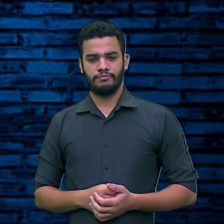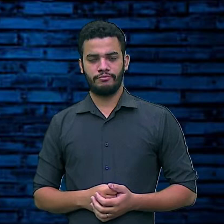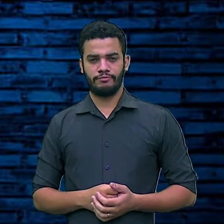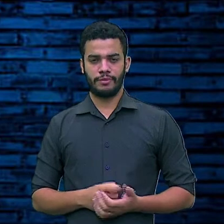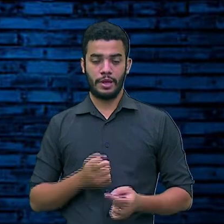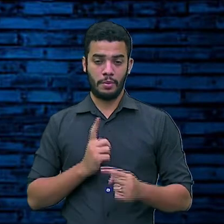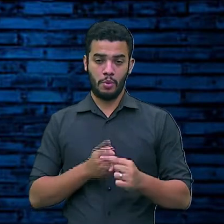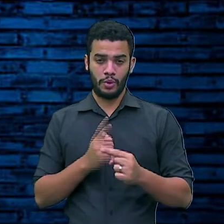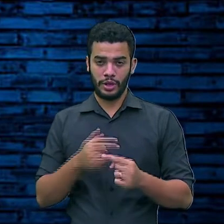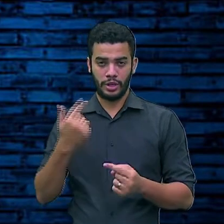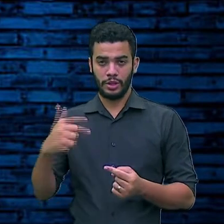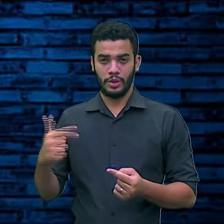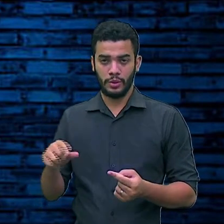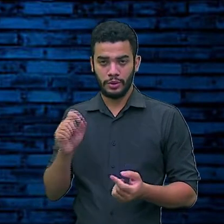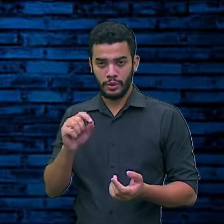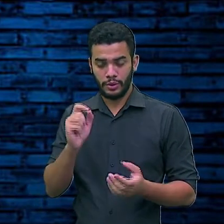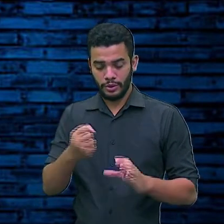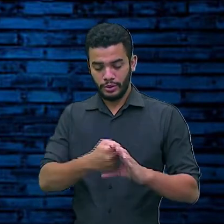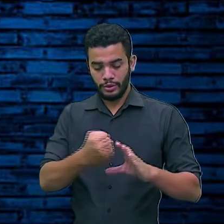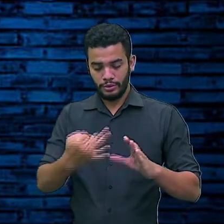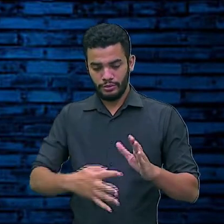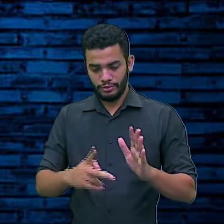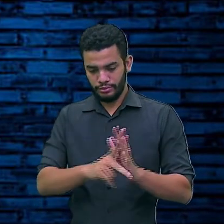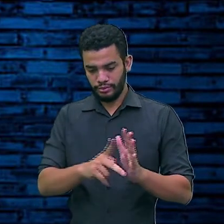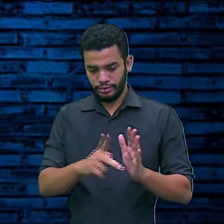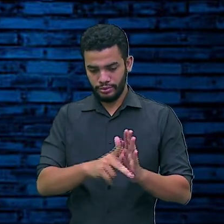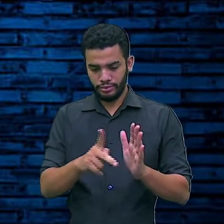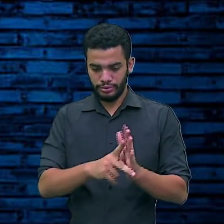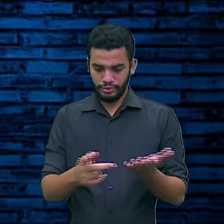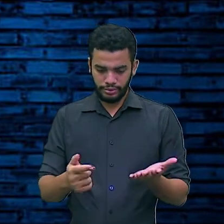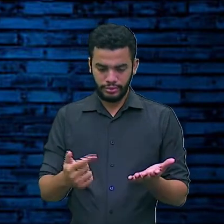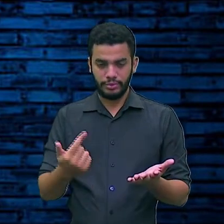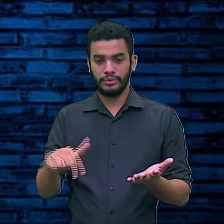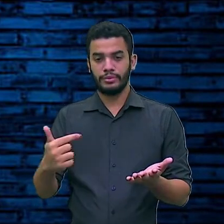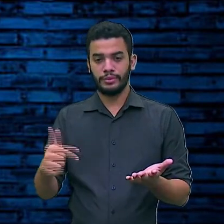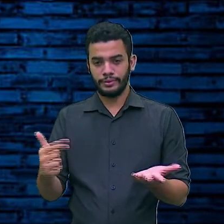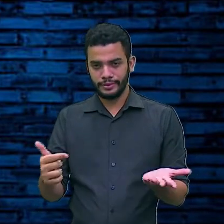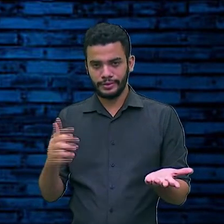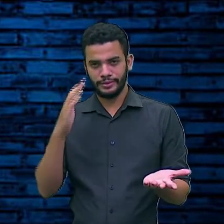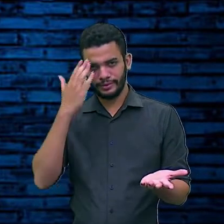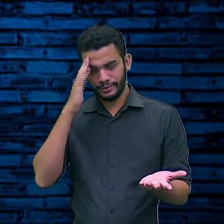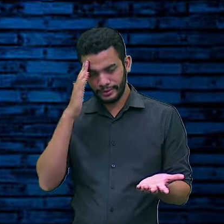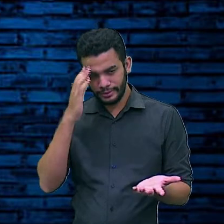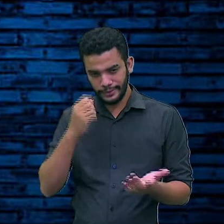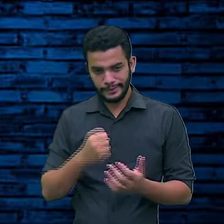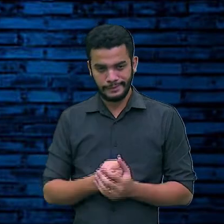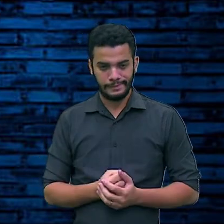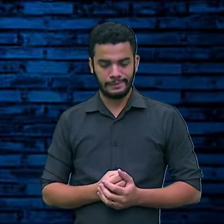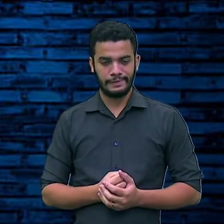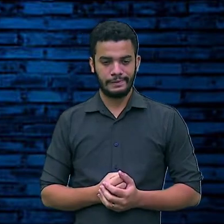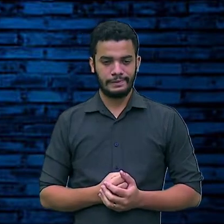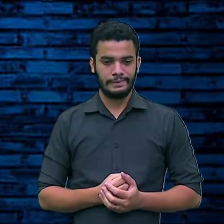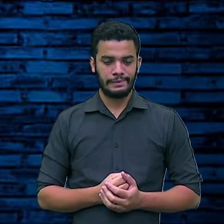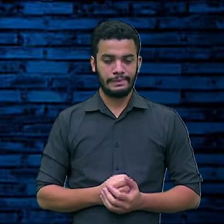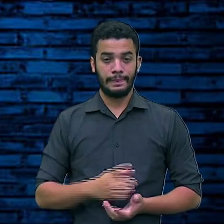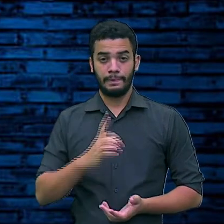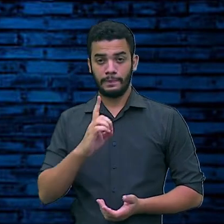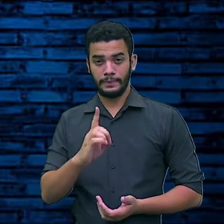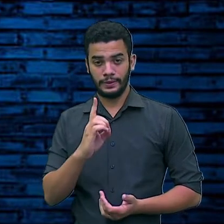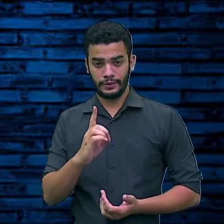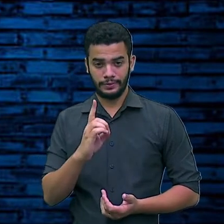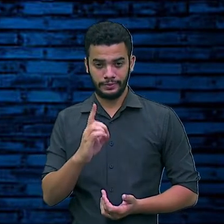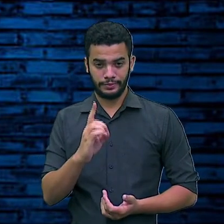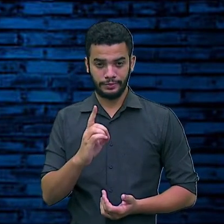né? Talvez a justificativa mais correta é essa. Não apresentou uma qualificação, uma característica do sujeito. Agora a letra D. O